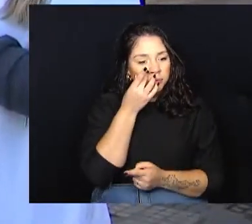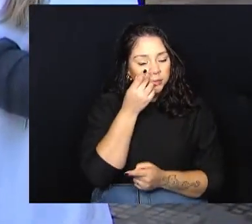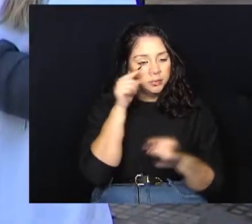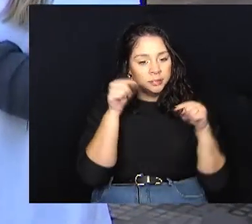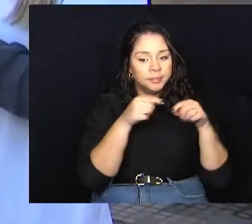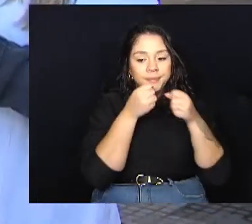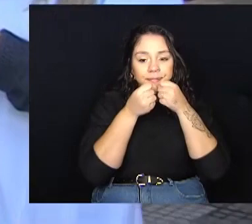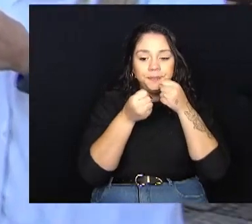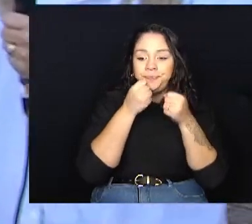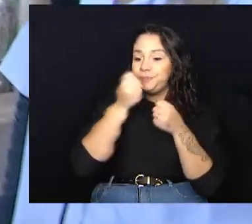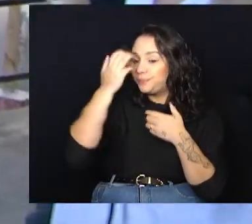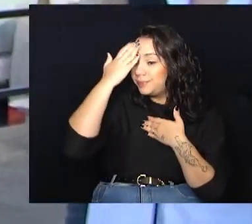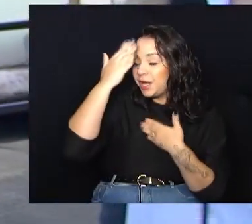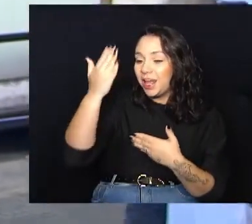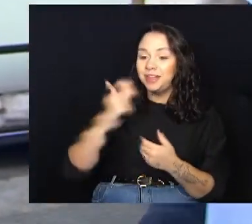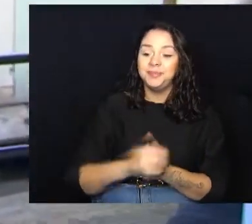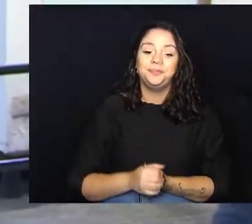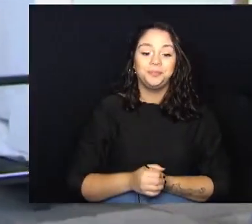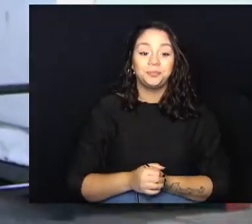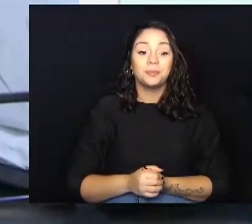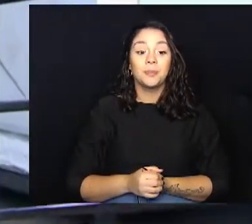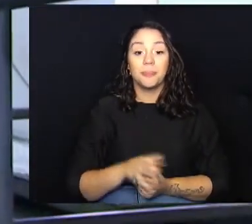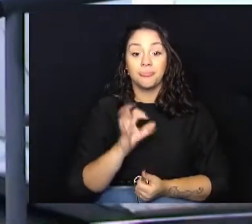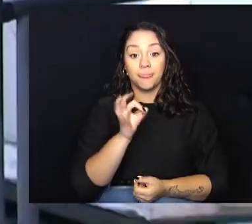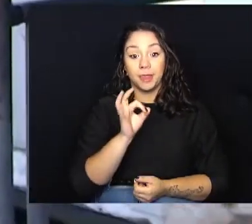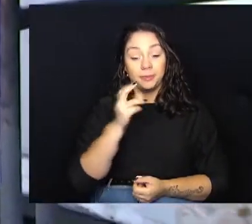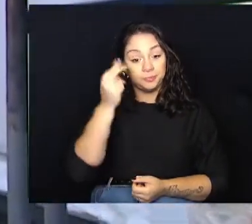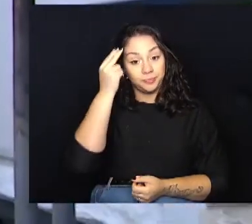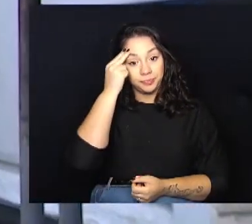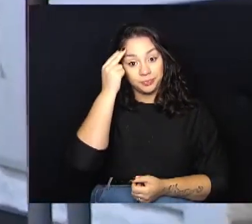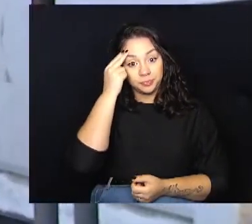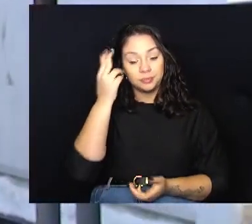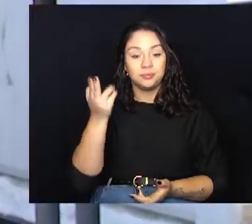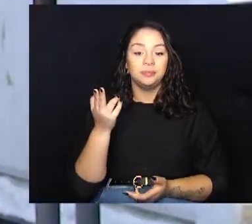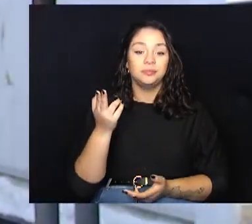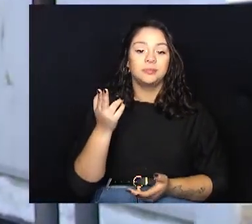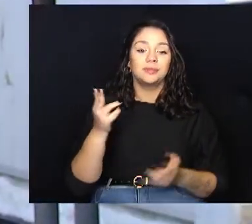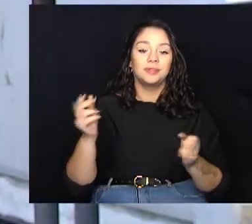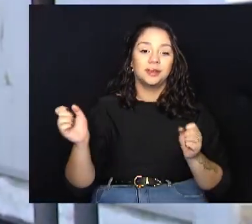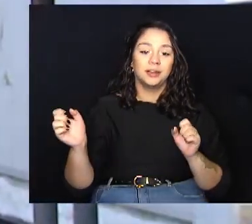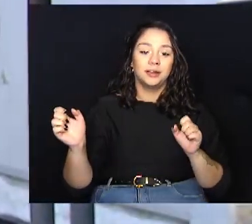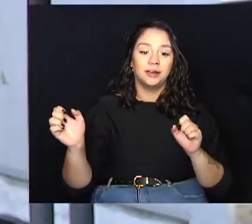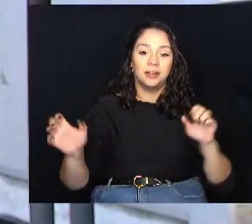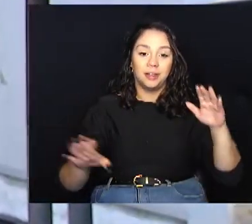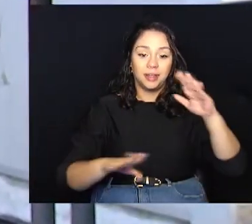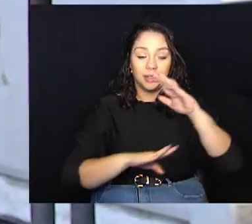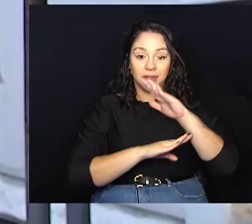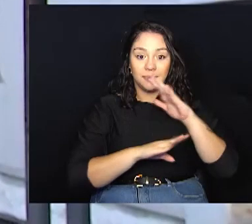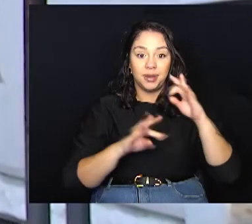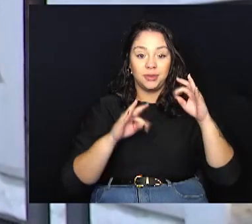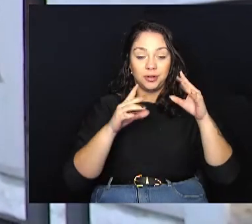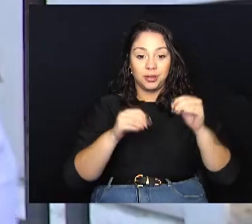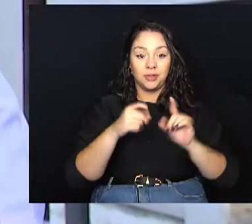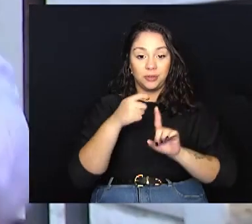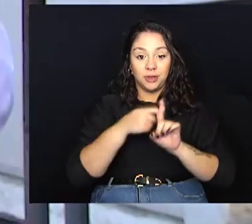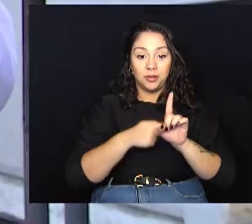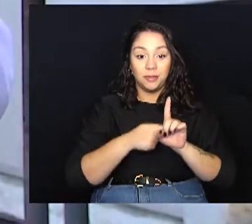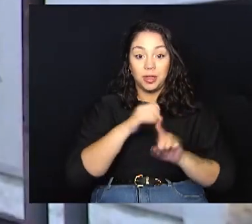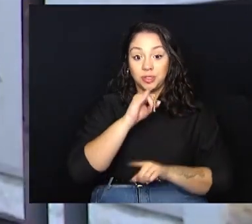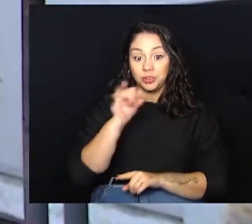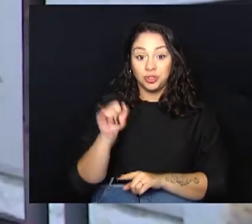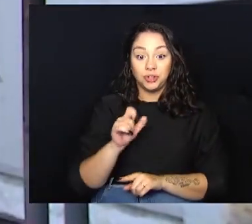reportagens bom é isso aí então Gabriel Castro Câmara Total neste mês de julho o mercadão aberto